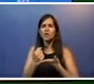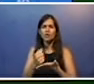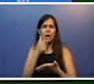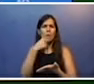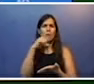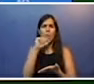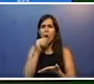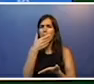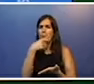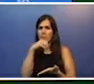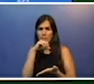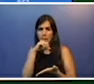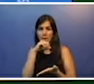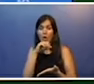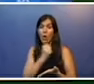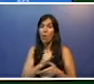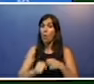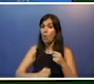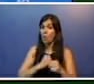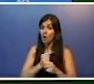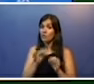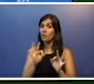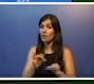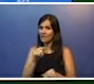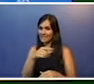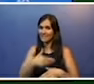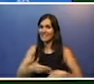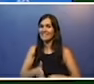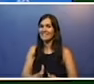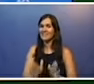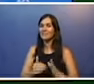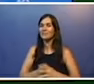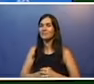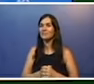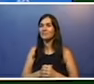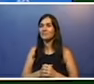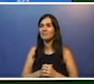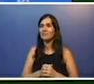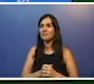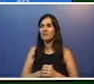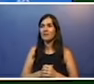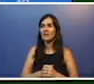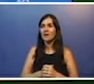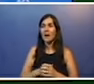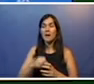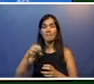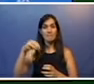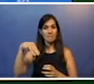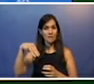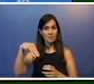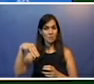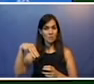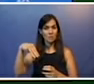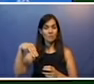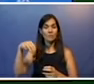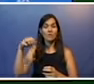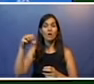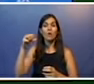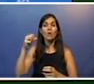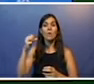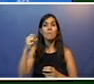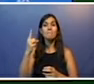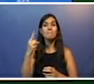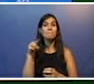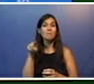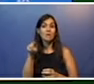para colocar o ano que você nasceu, certo? Aqui nós temos o M, que representa 1000, 1000 mais 1000, 2000, mais